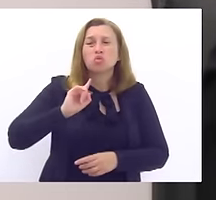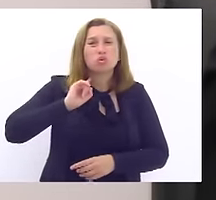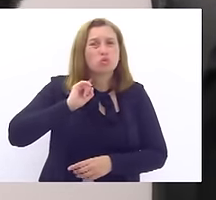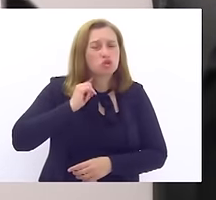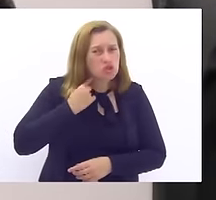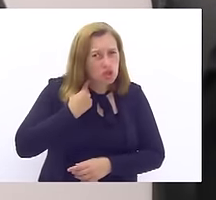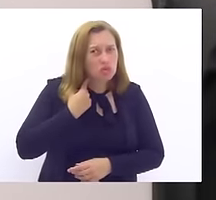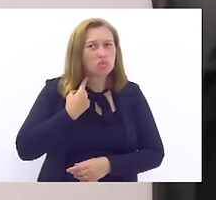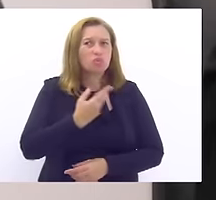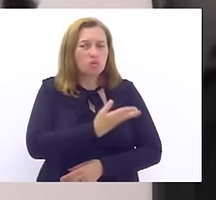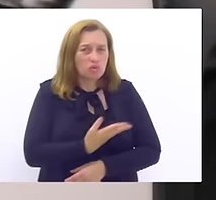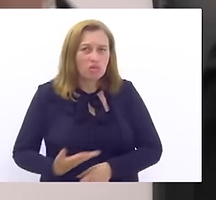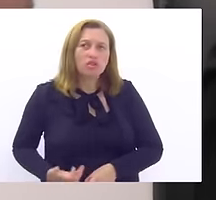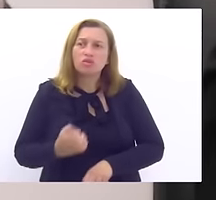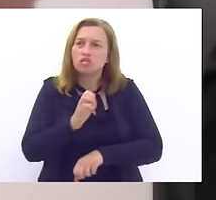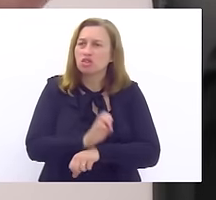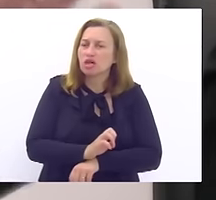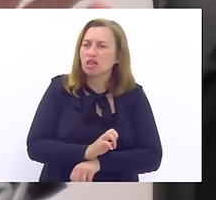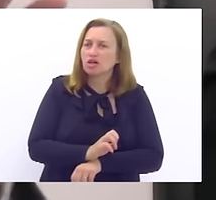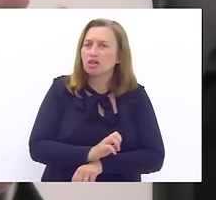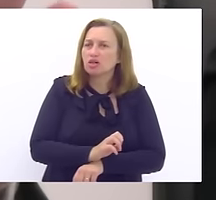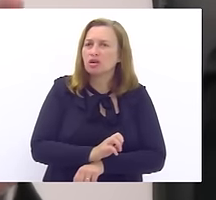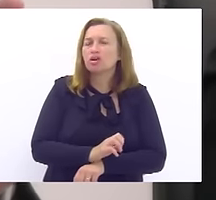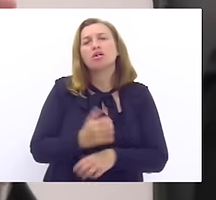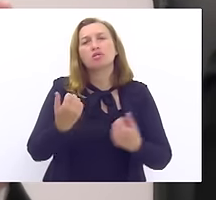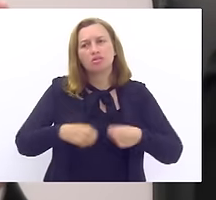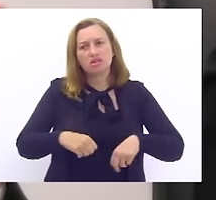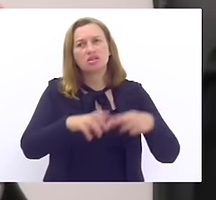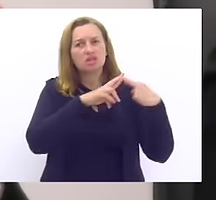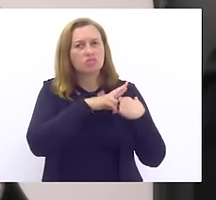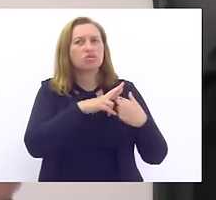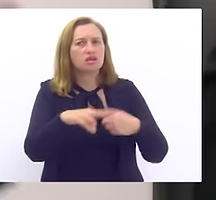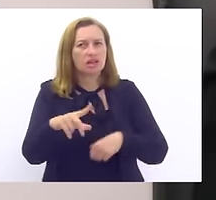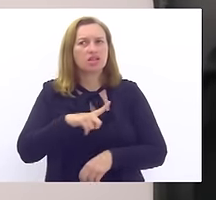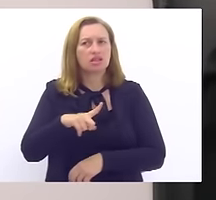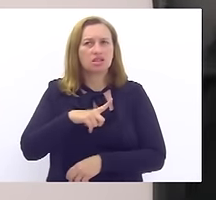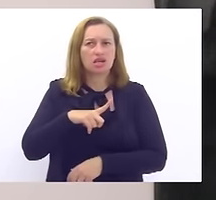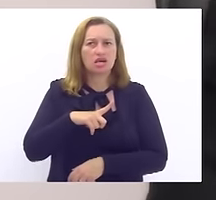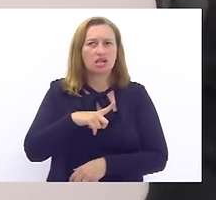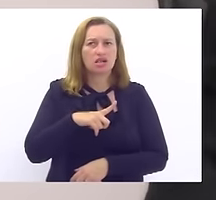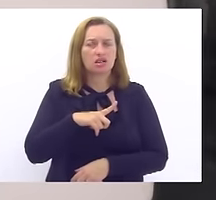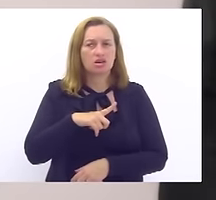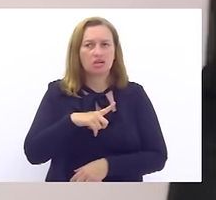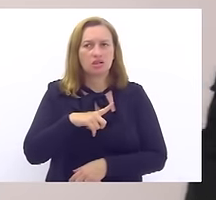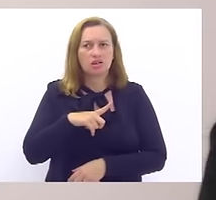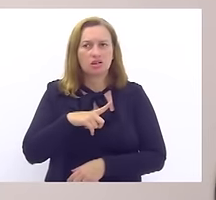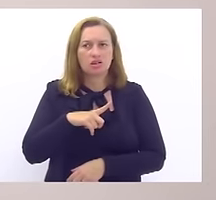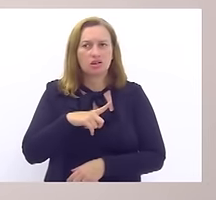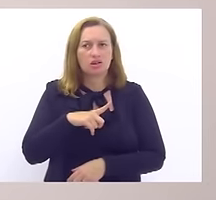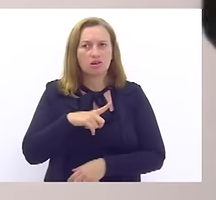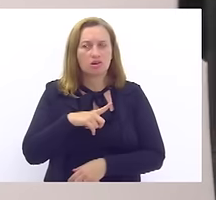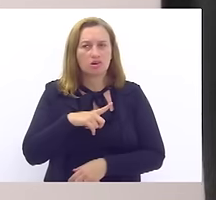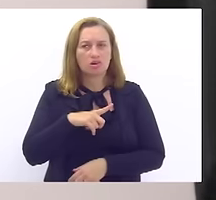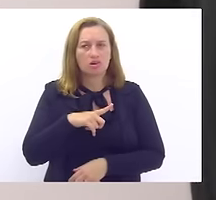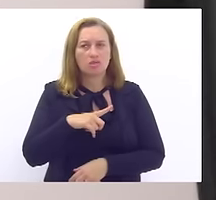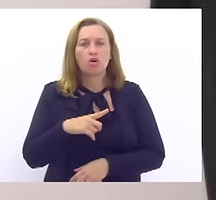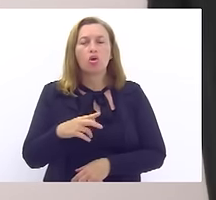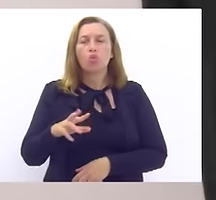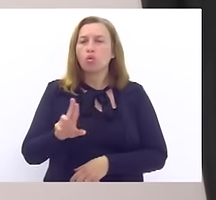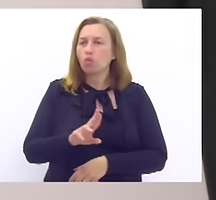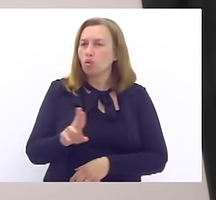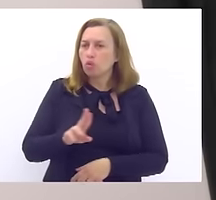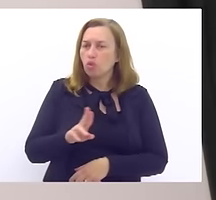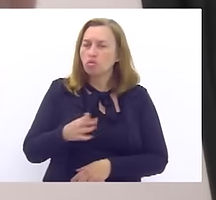a presa ou dentro da pele Alguém tem que assumir essa responsabilidade vocês estão manchando o governo do estado manchando o nome do governador